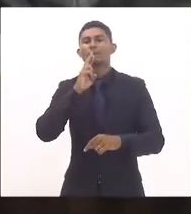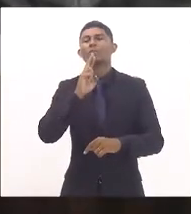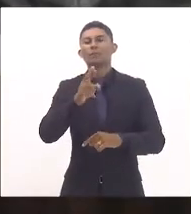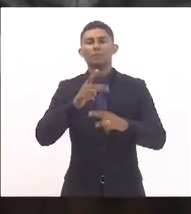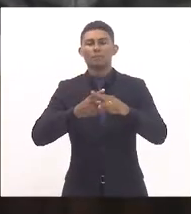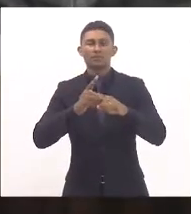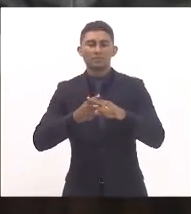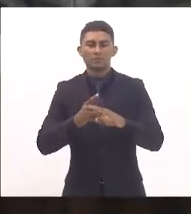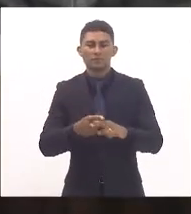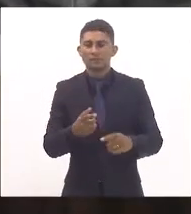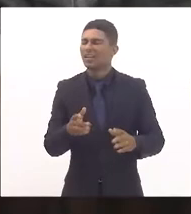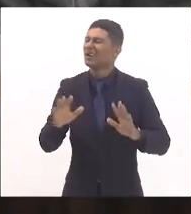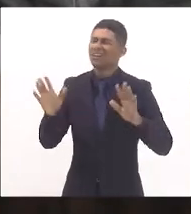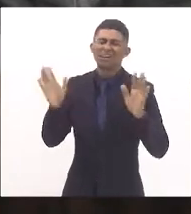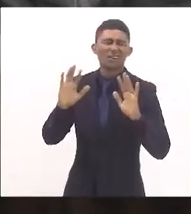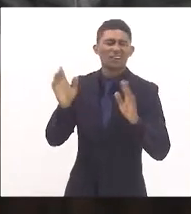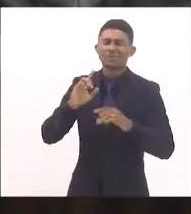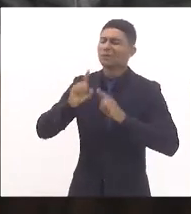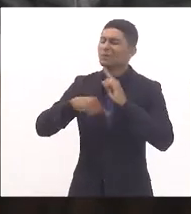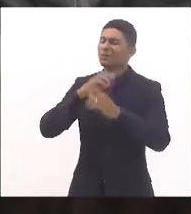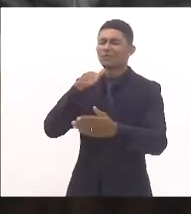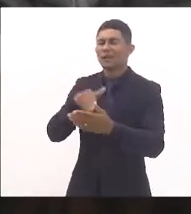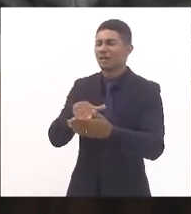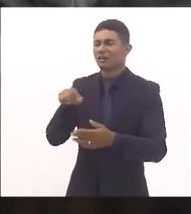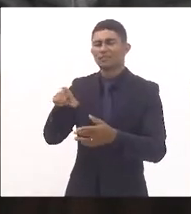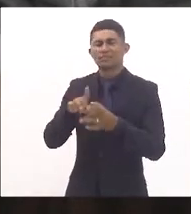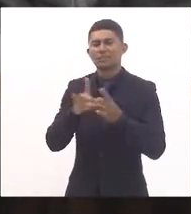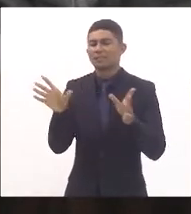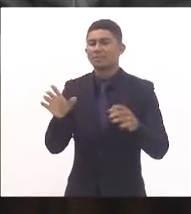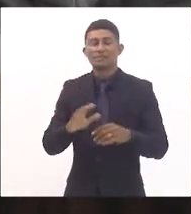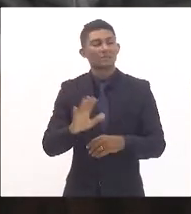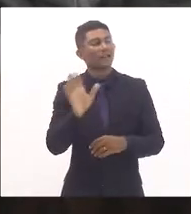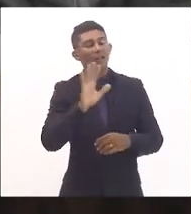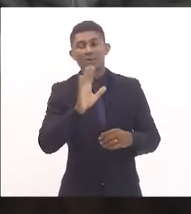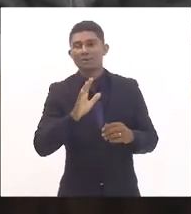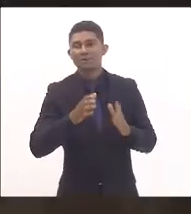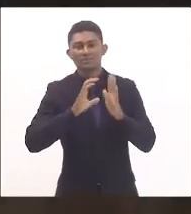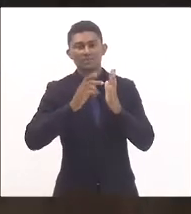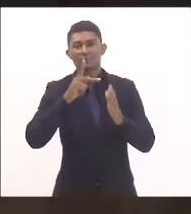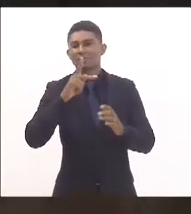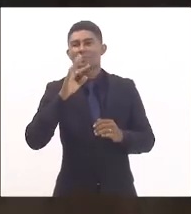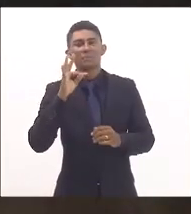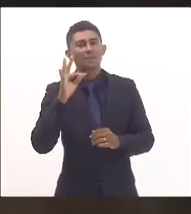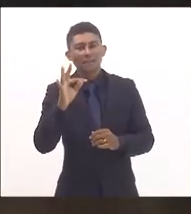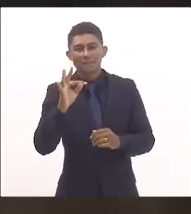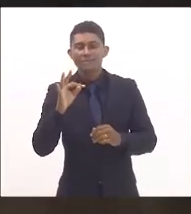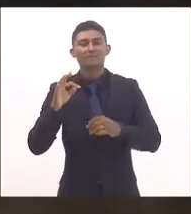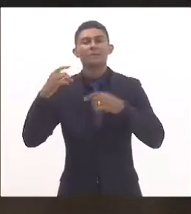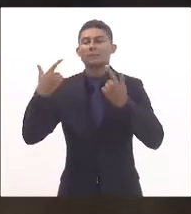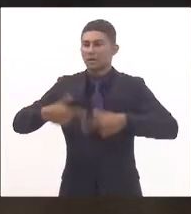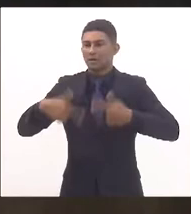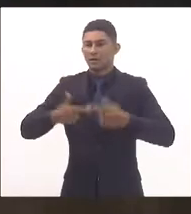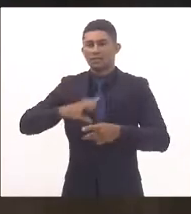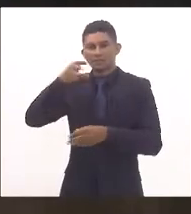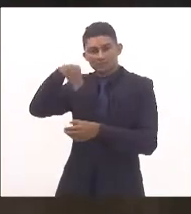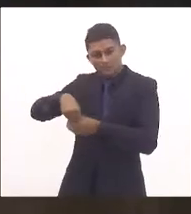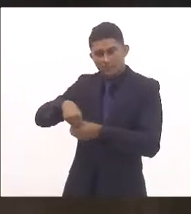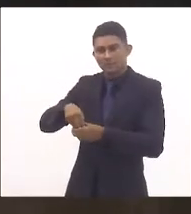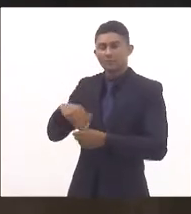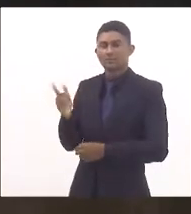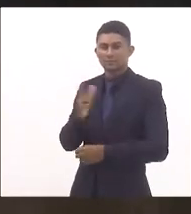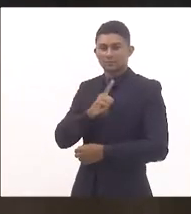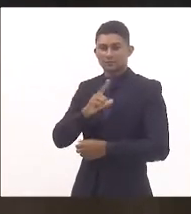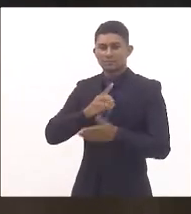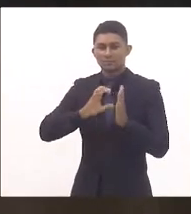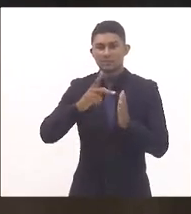pauta. Vou dar coisa rápida. Final da pauta, Vossa Excelência vai poder presidente, reclamar o PT, da saudade que tem. O PT tem trabalho, trabalhador. O